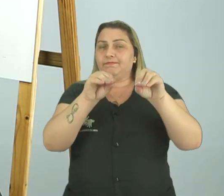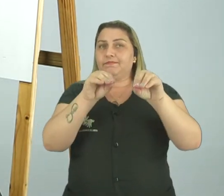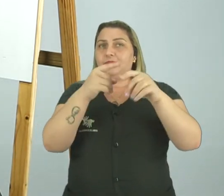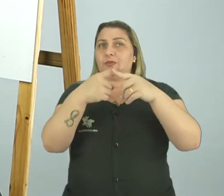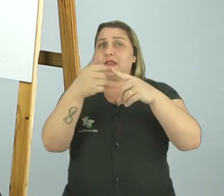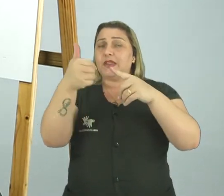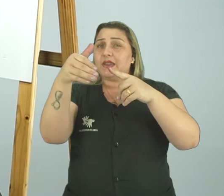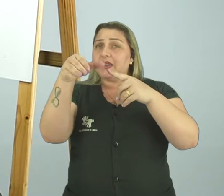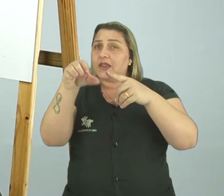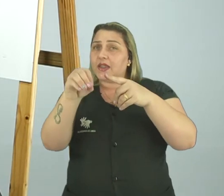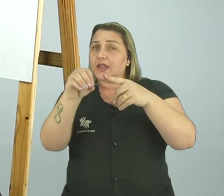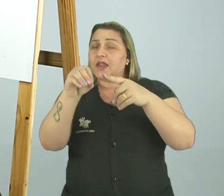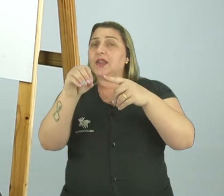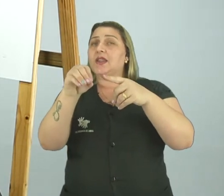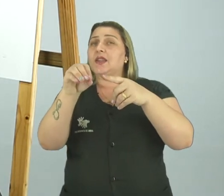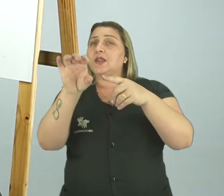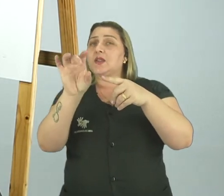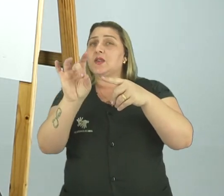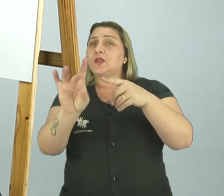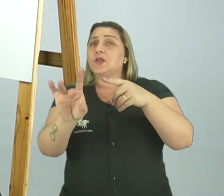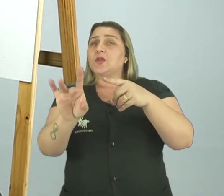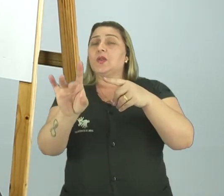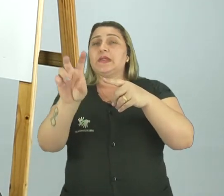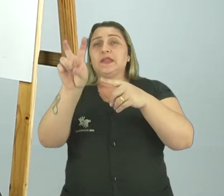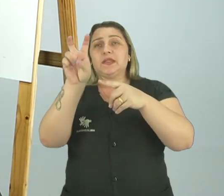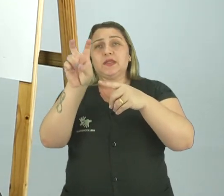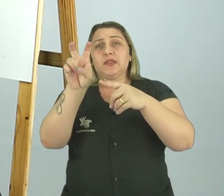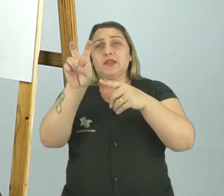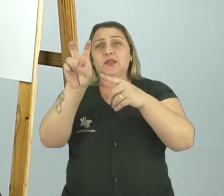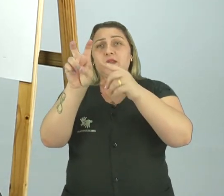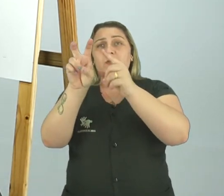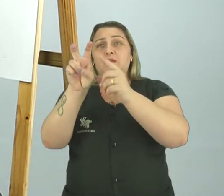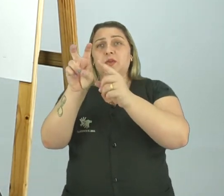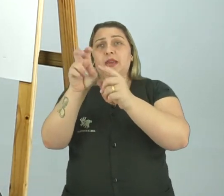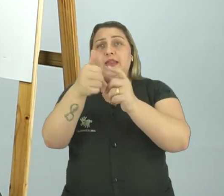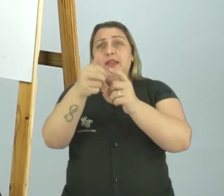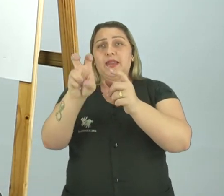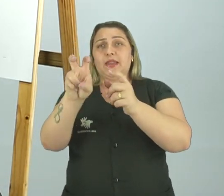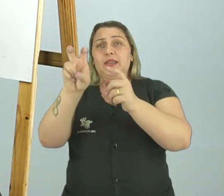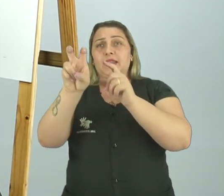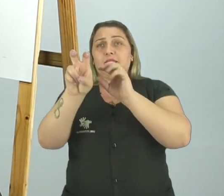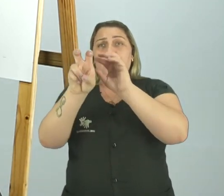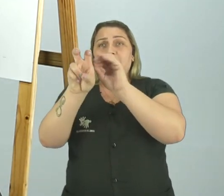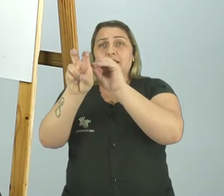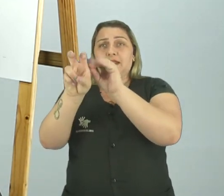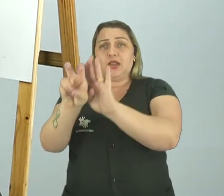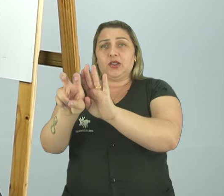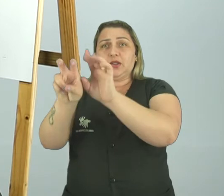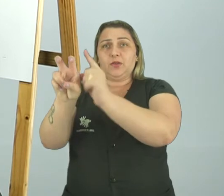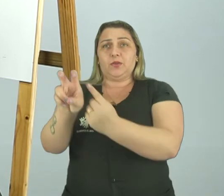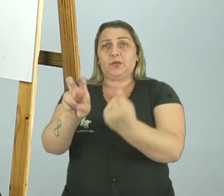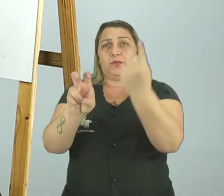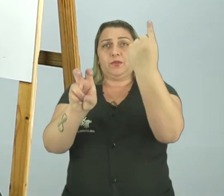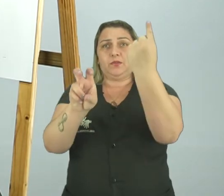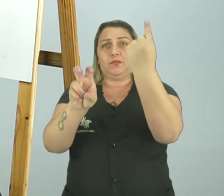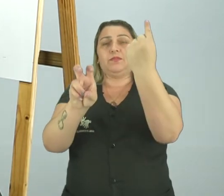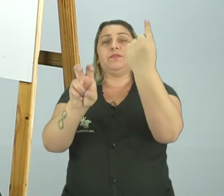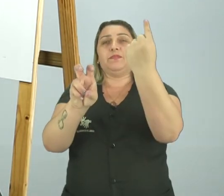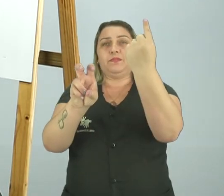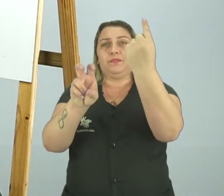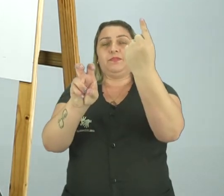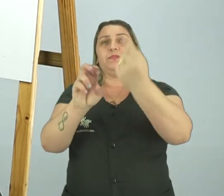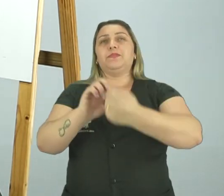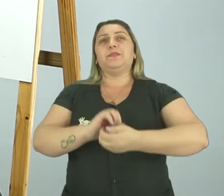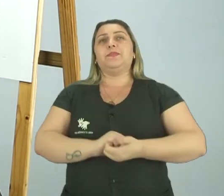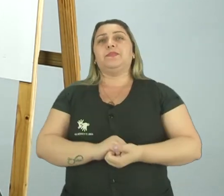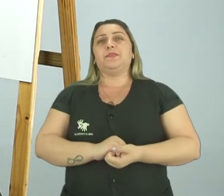porque 10 dezenas, olha só, vou ficar com 5 aqui. né? Embaixo, 5.